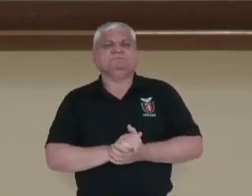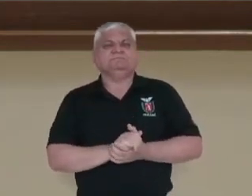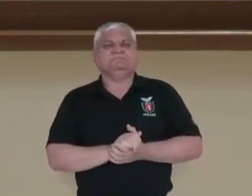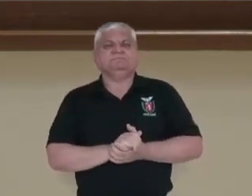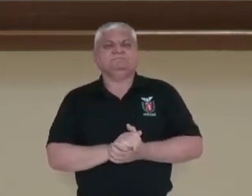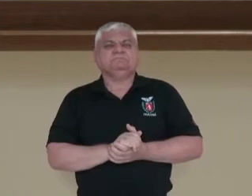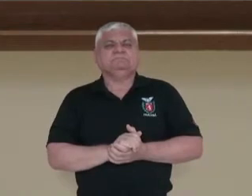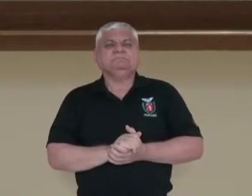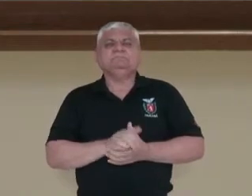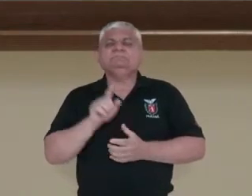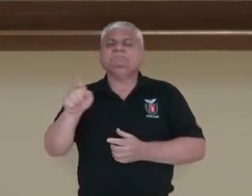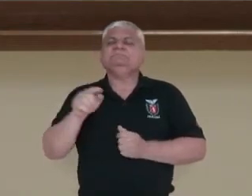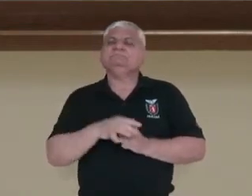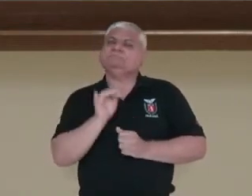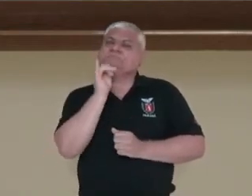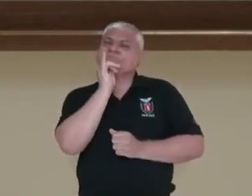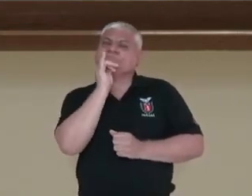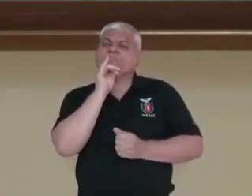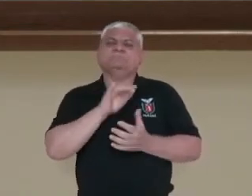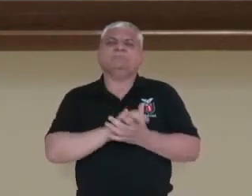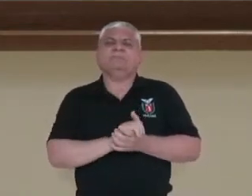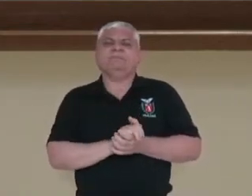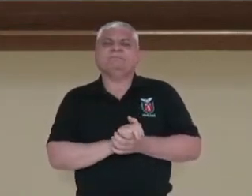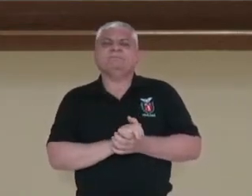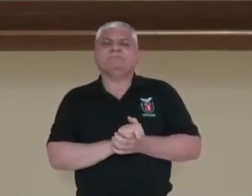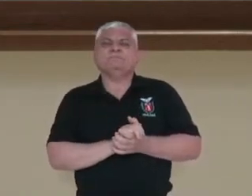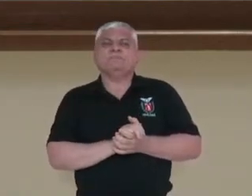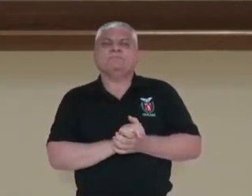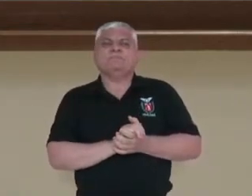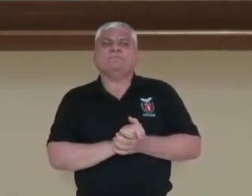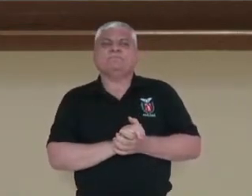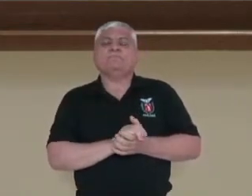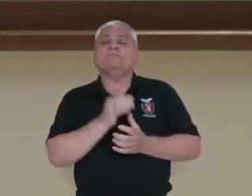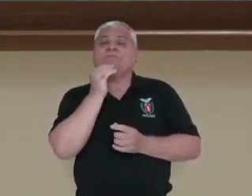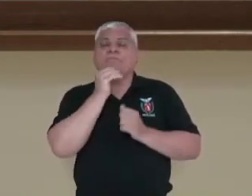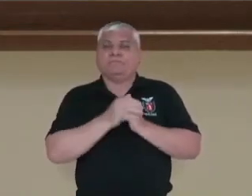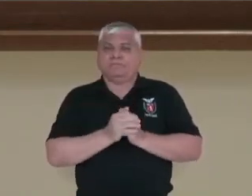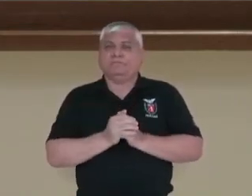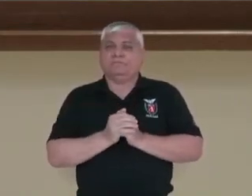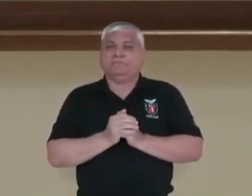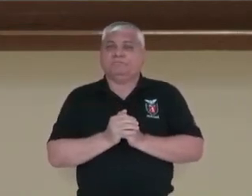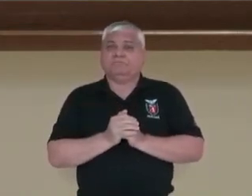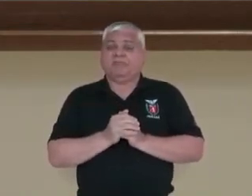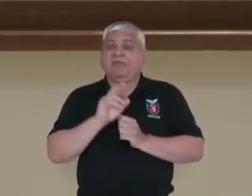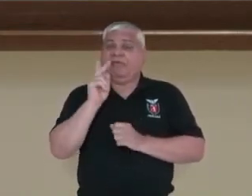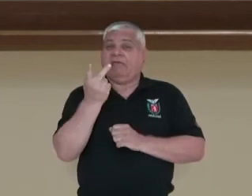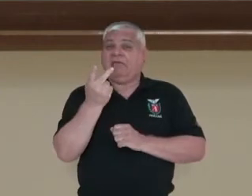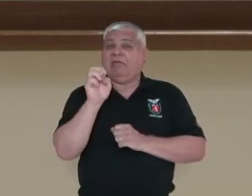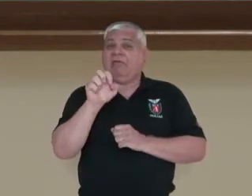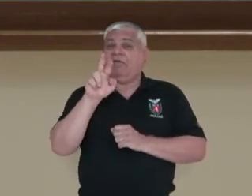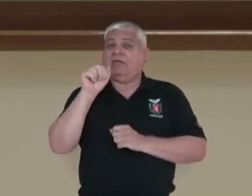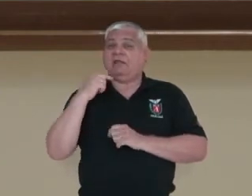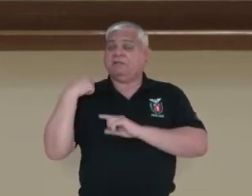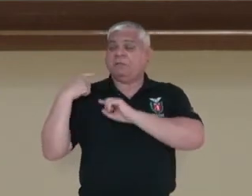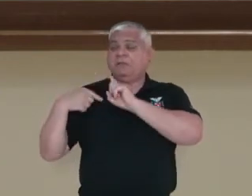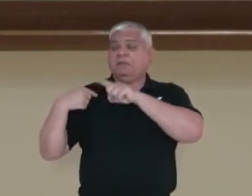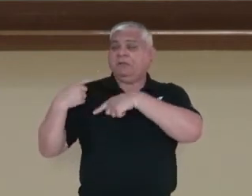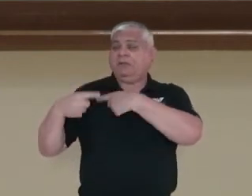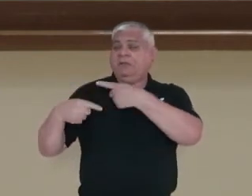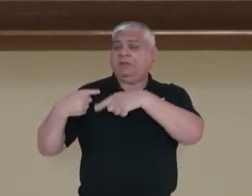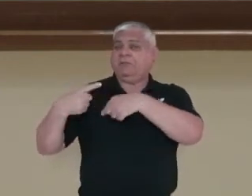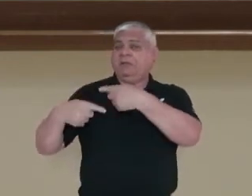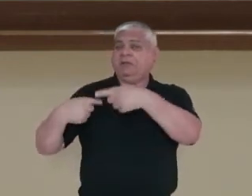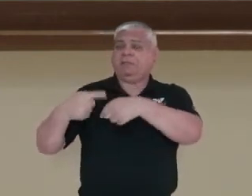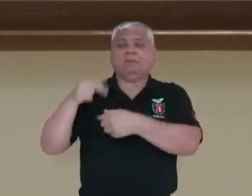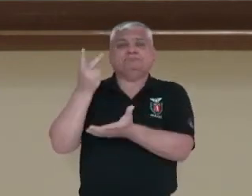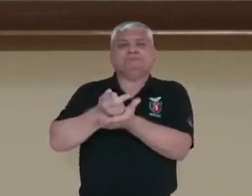vai colocar, por exemplo, a questão de uma herança patrimonialista. O Brasil, então, sempre, segundo